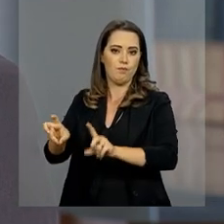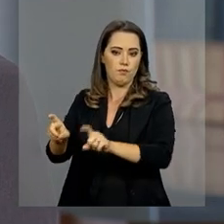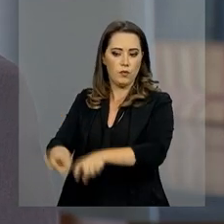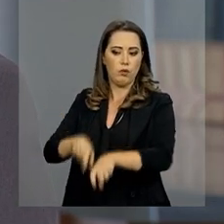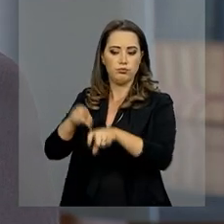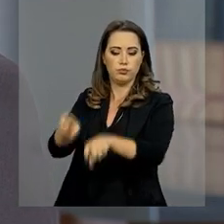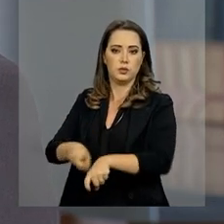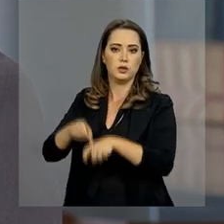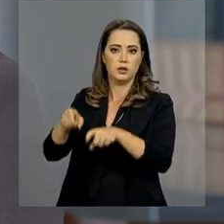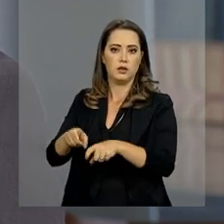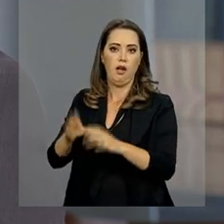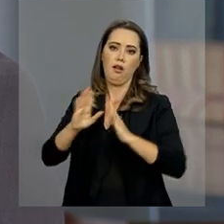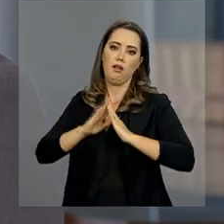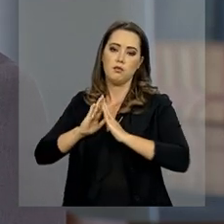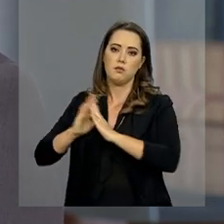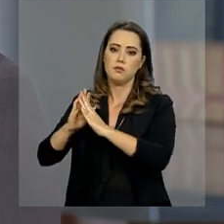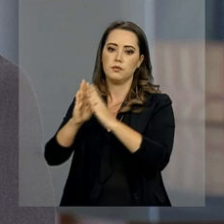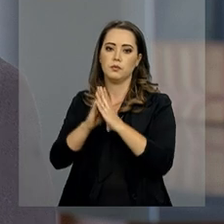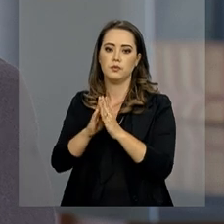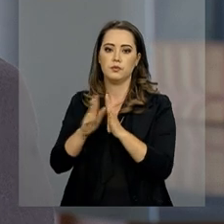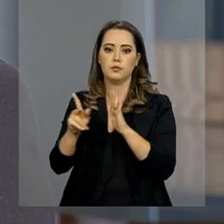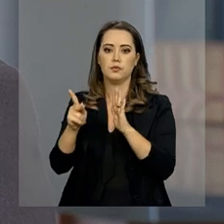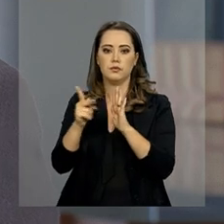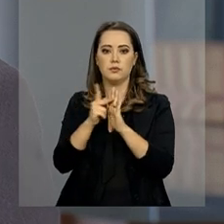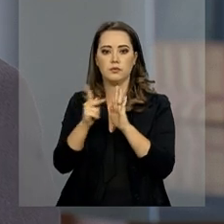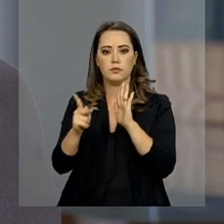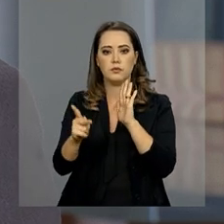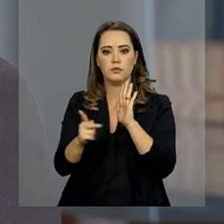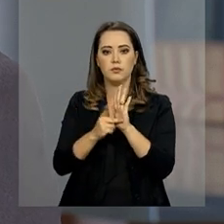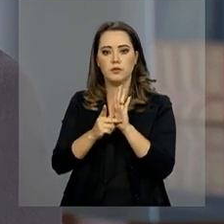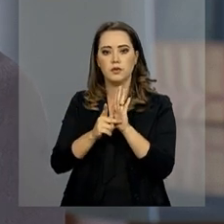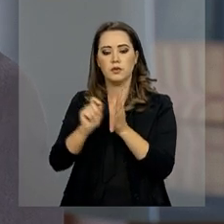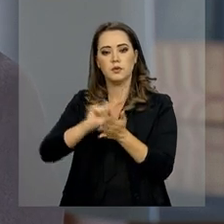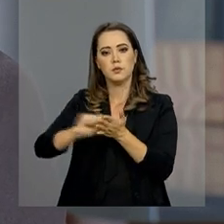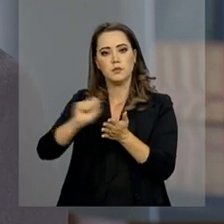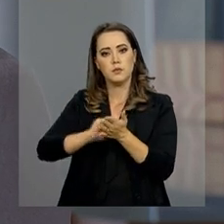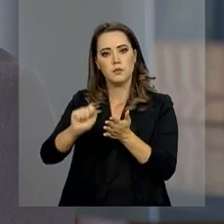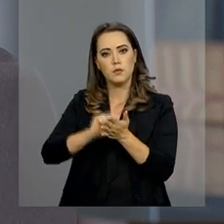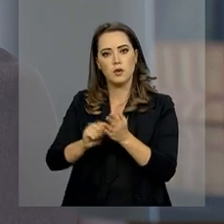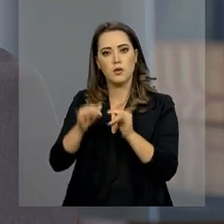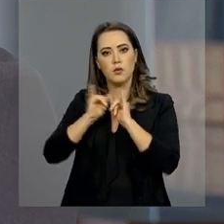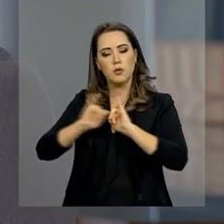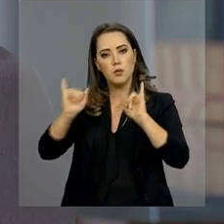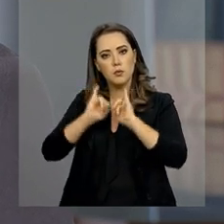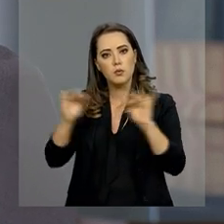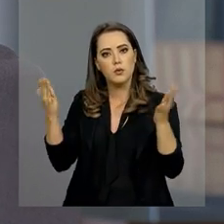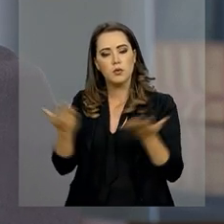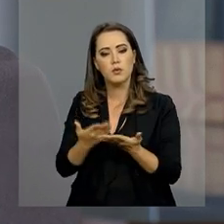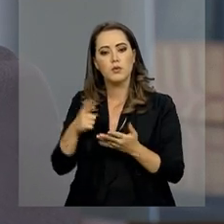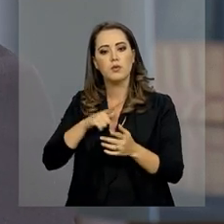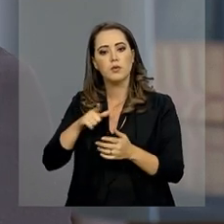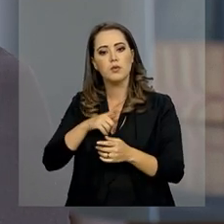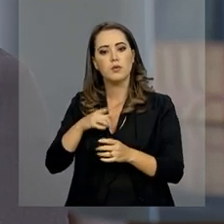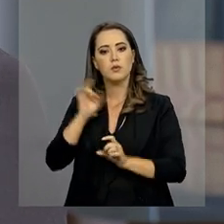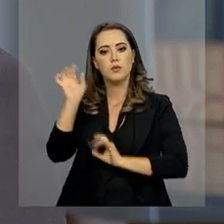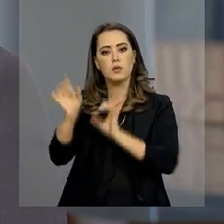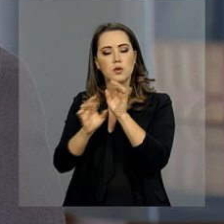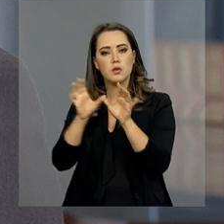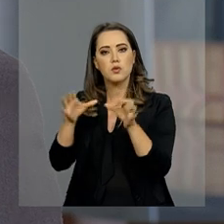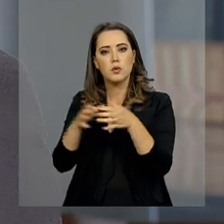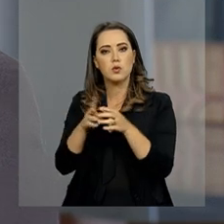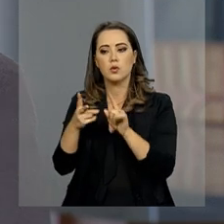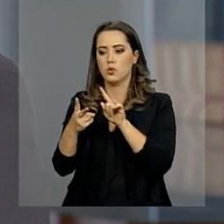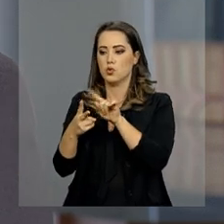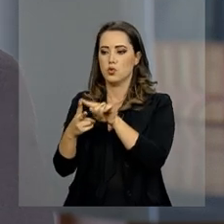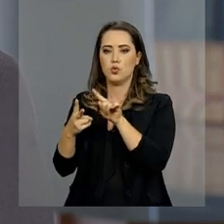na portaria assinada pelo ministro gustavo rocha e publicada hoje há também a especificação de mais